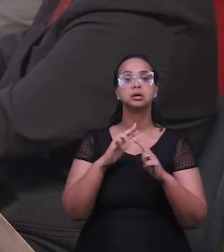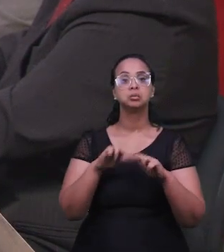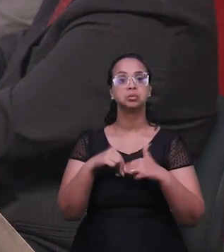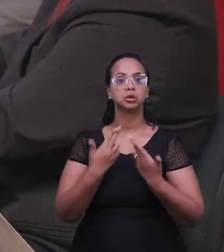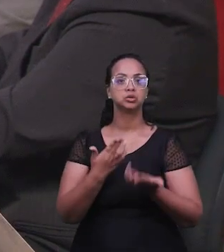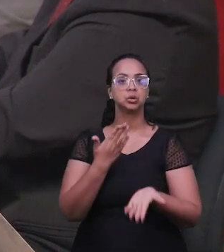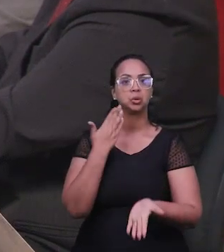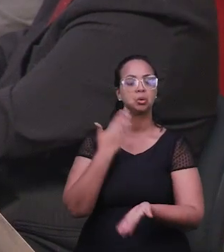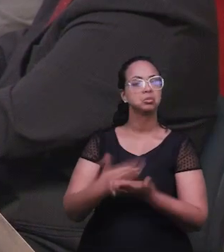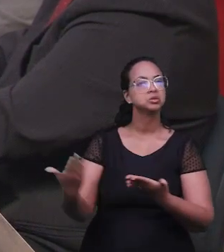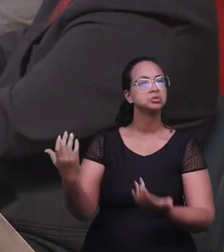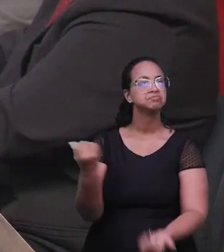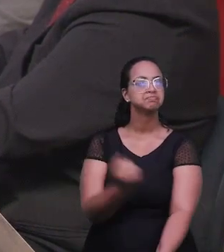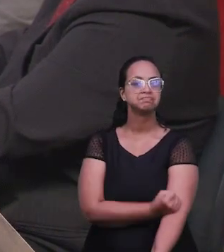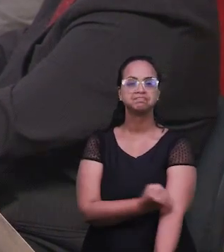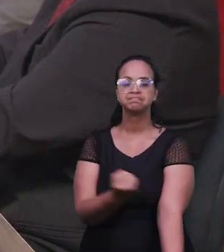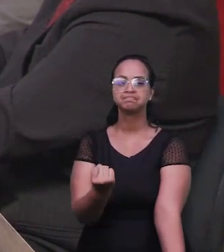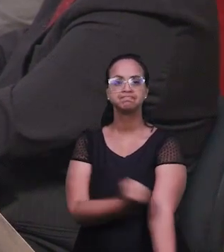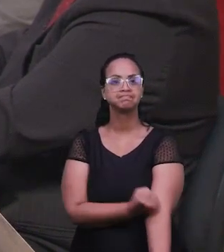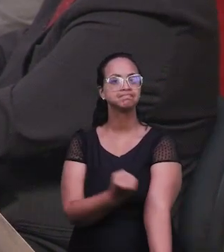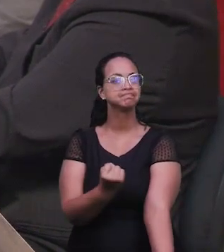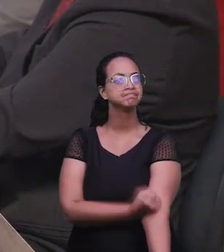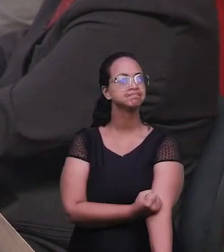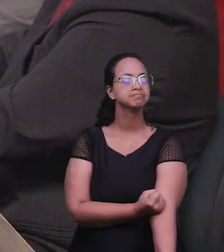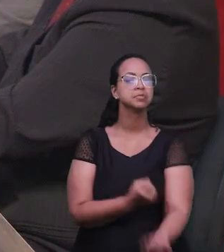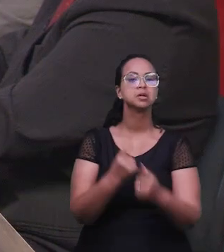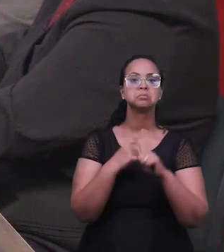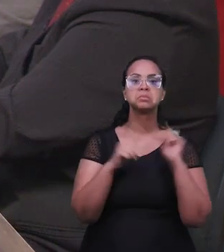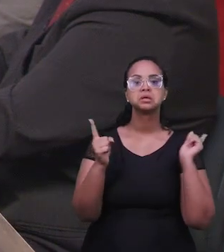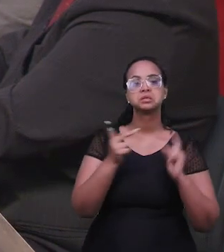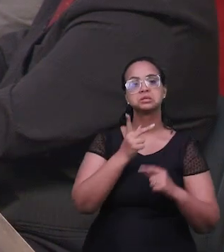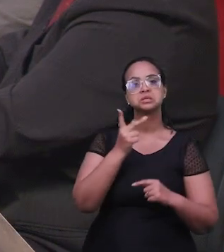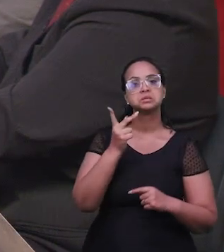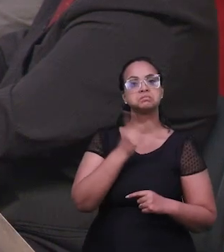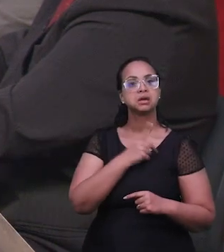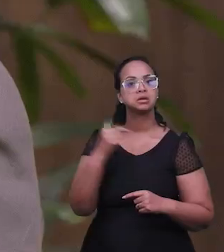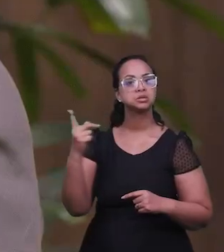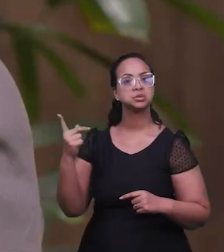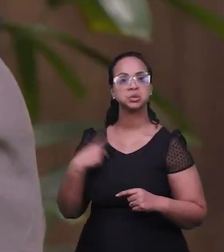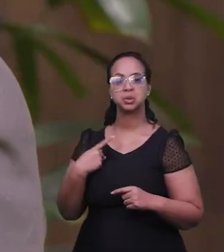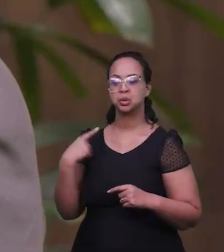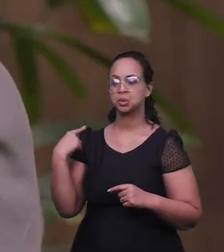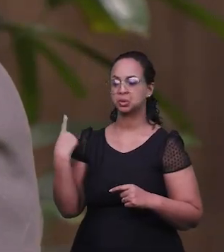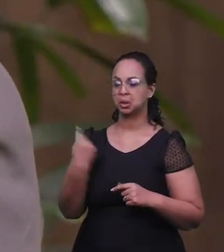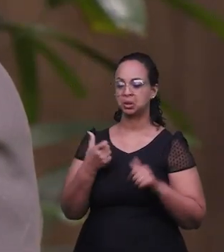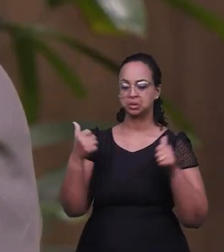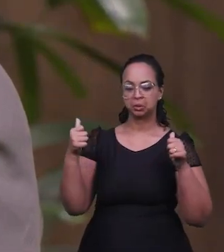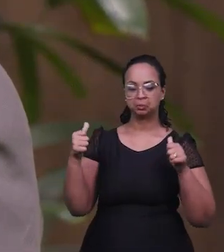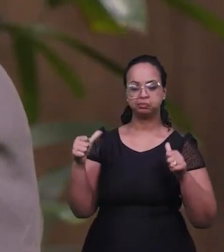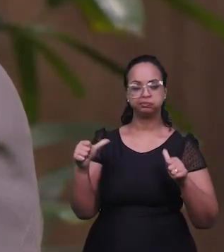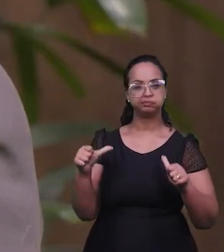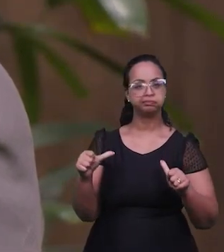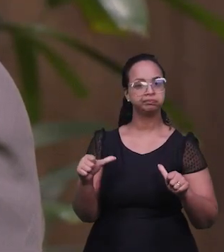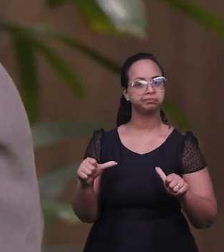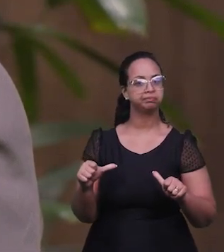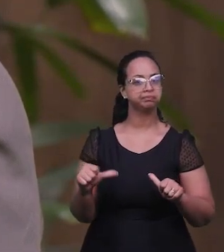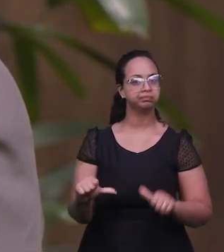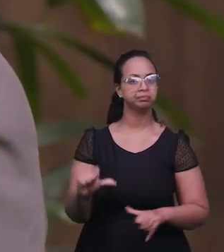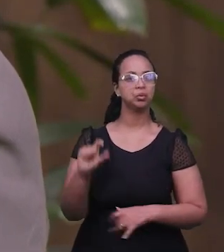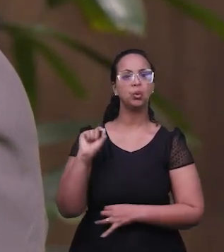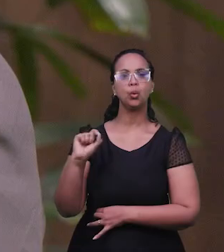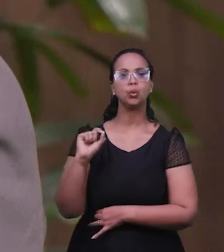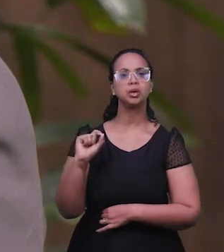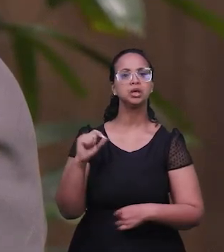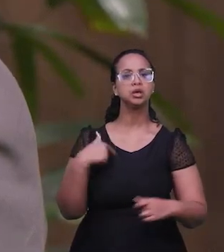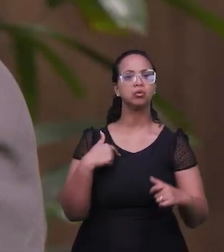causa disso ele entrou no vício. Aí falou, pastor, nossa casa está em ruína por causa disso. O que